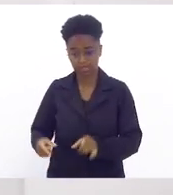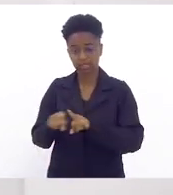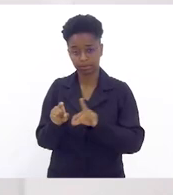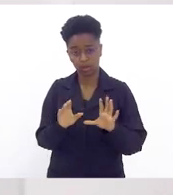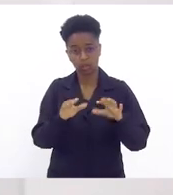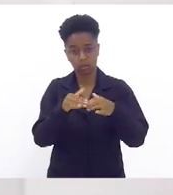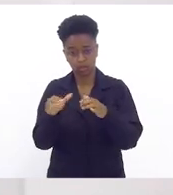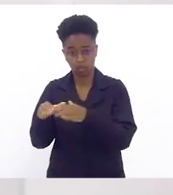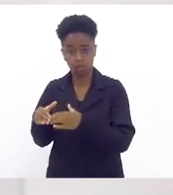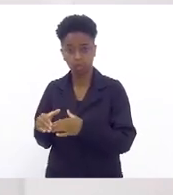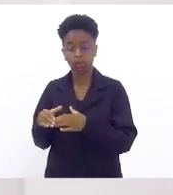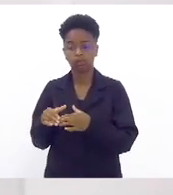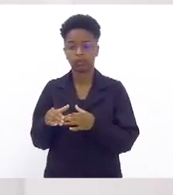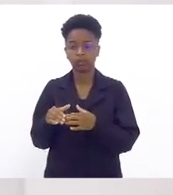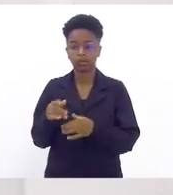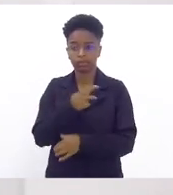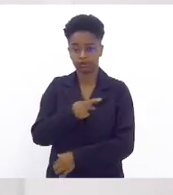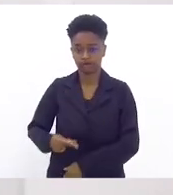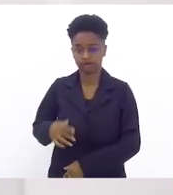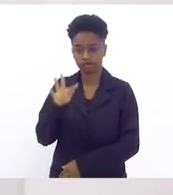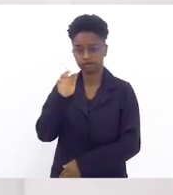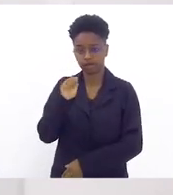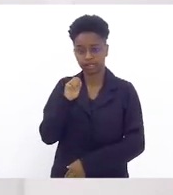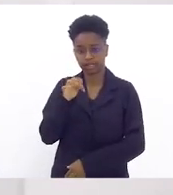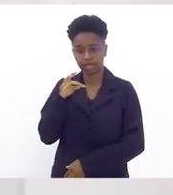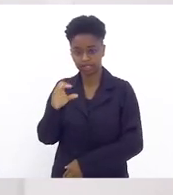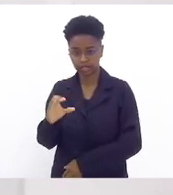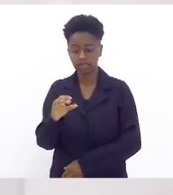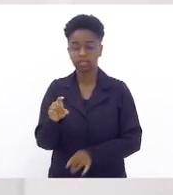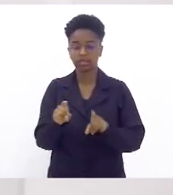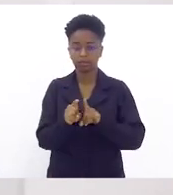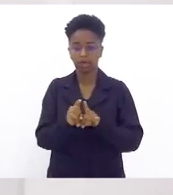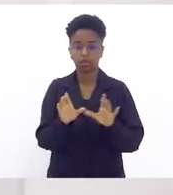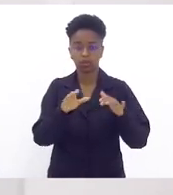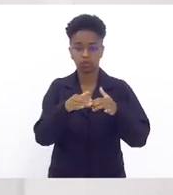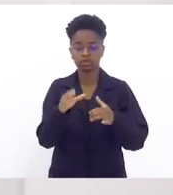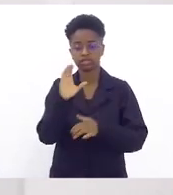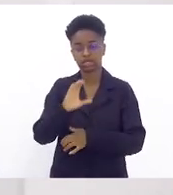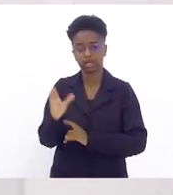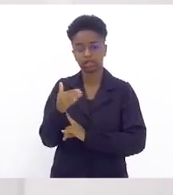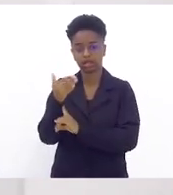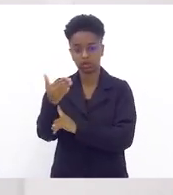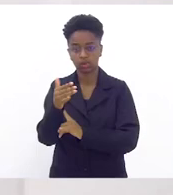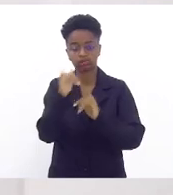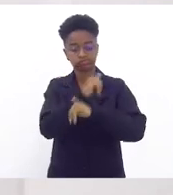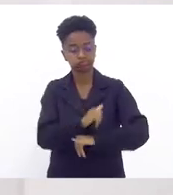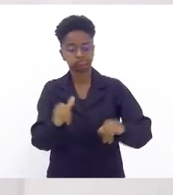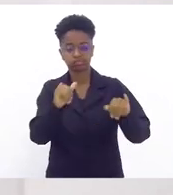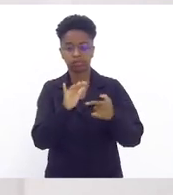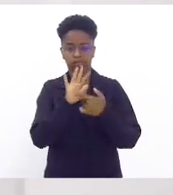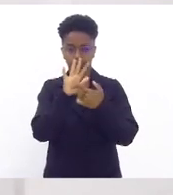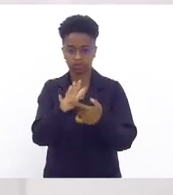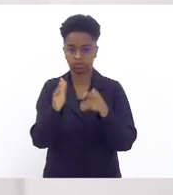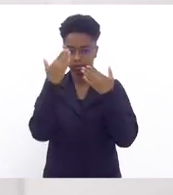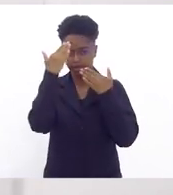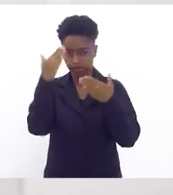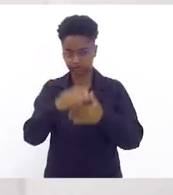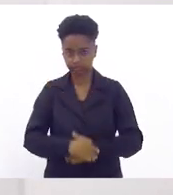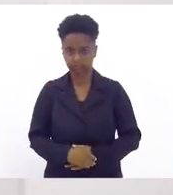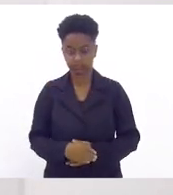a Presidenta da Fatec e da comissão de 18 de tecnologia se pronunciam com respeito a isso obrigado